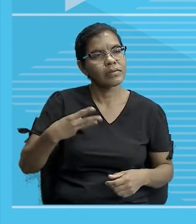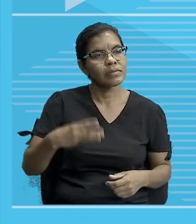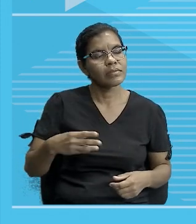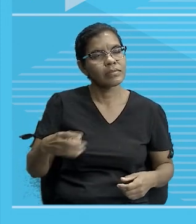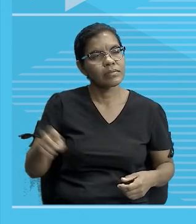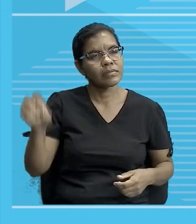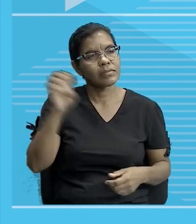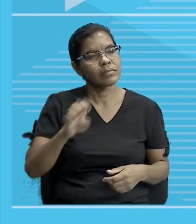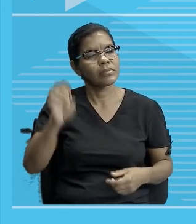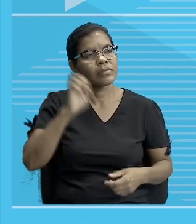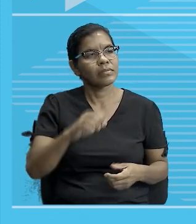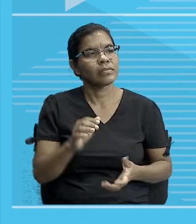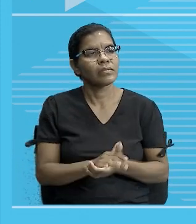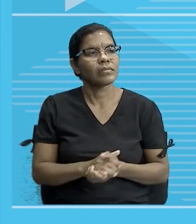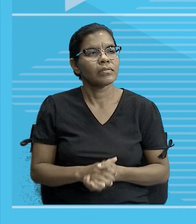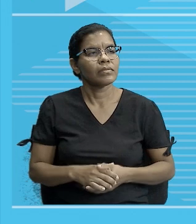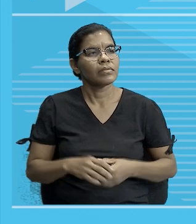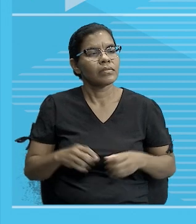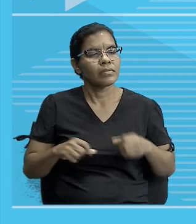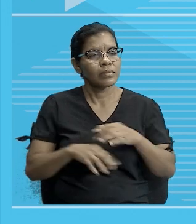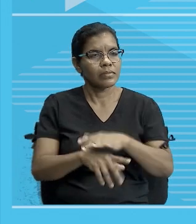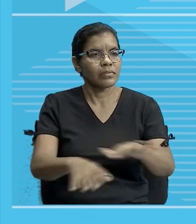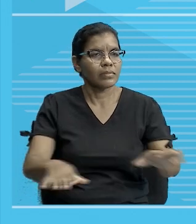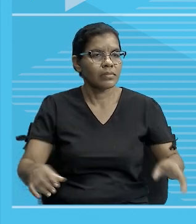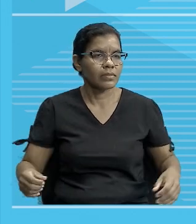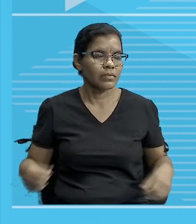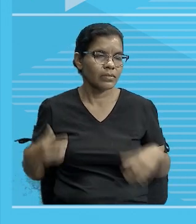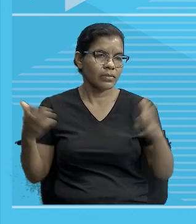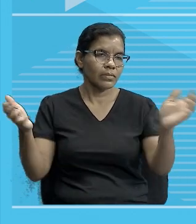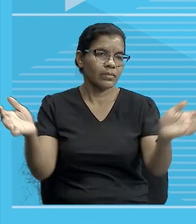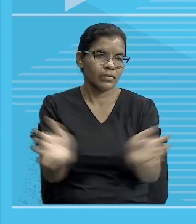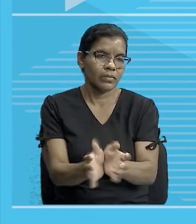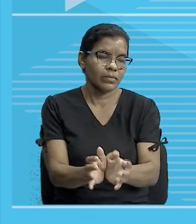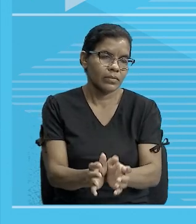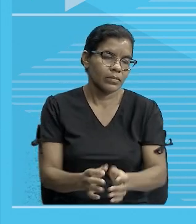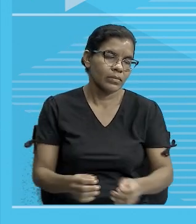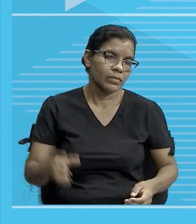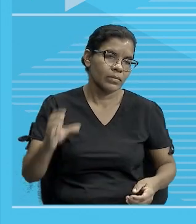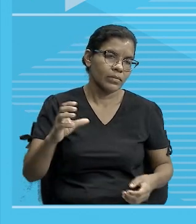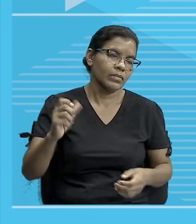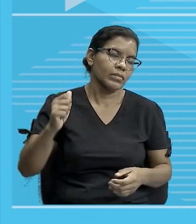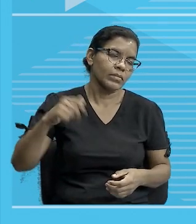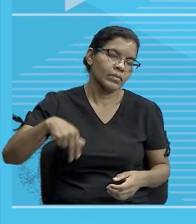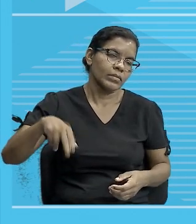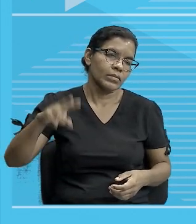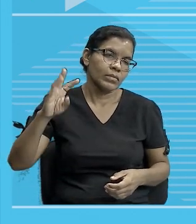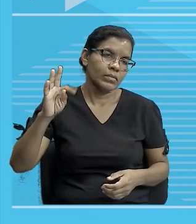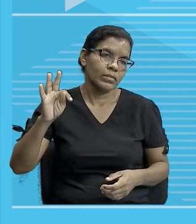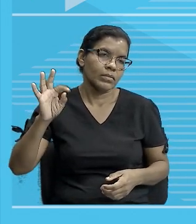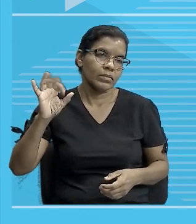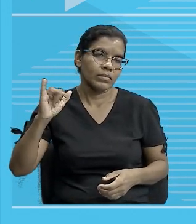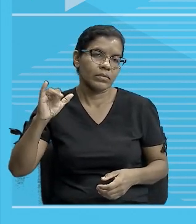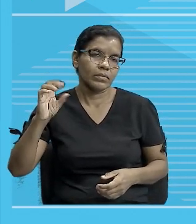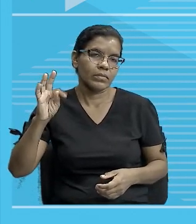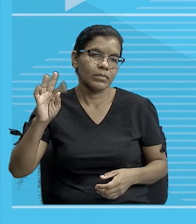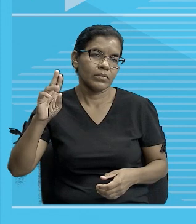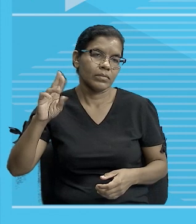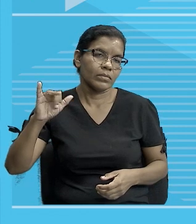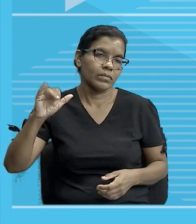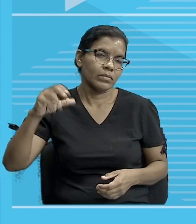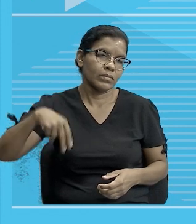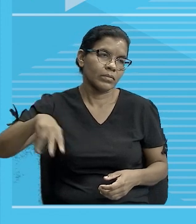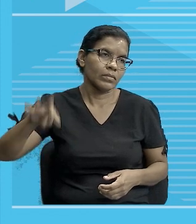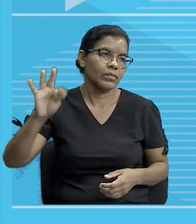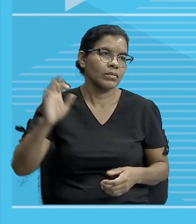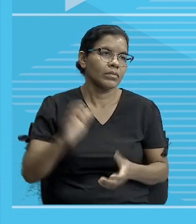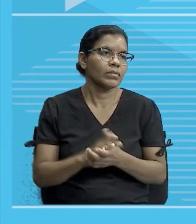estou declarando que nós estamos numa assembleia constituinte e só vamos sair daqui quando